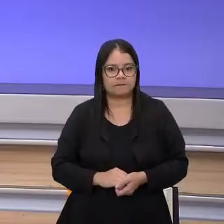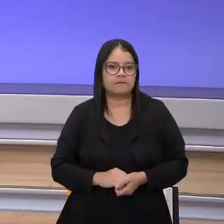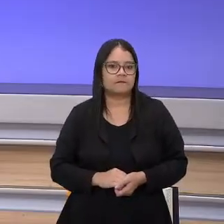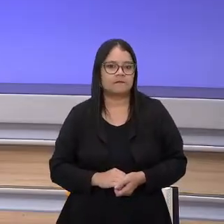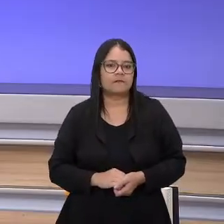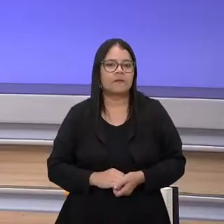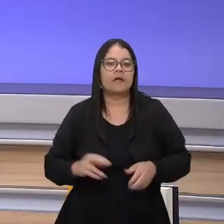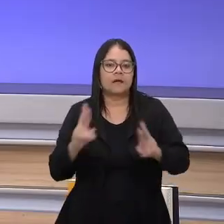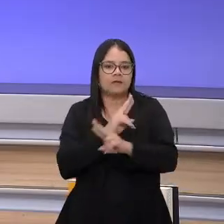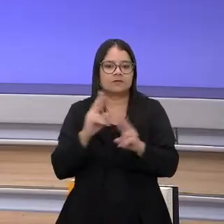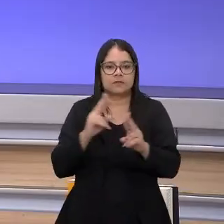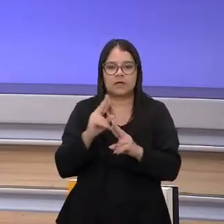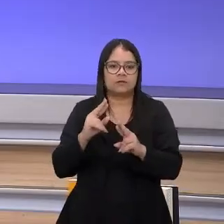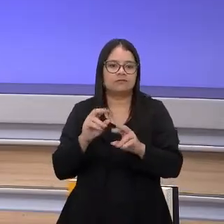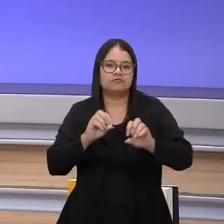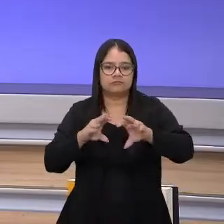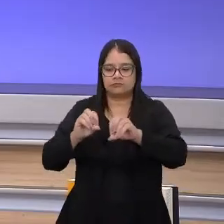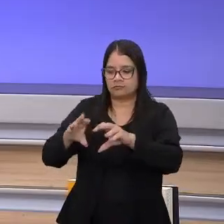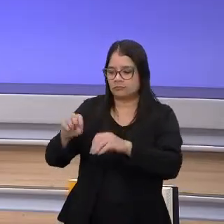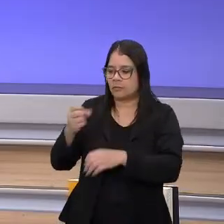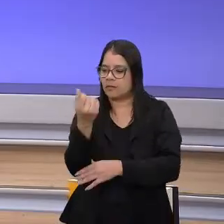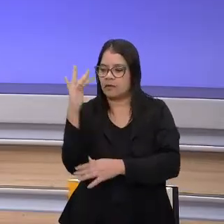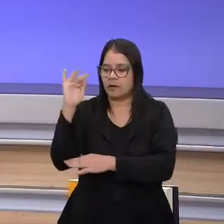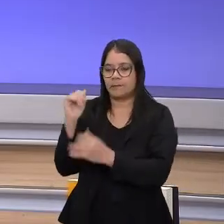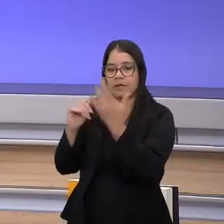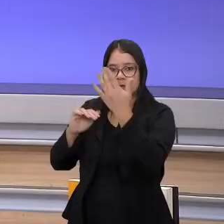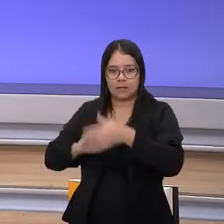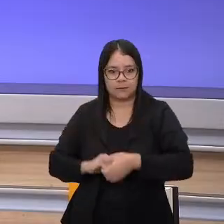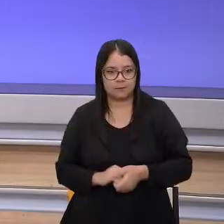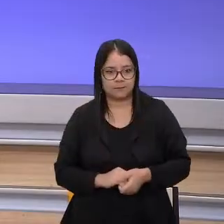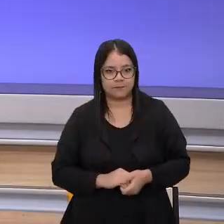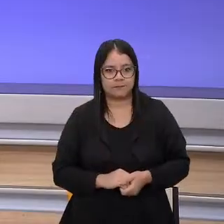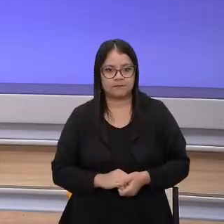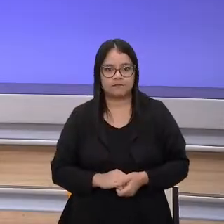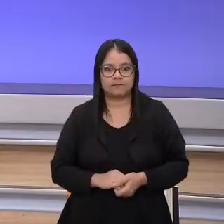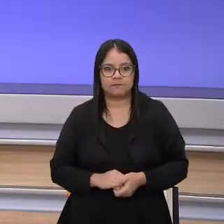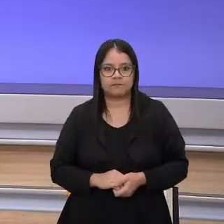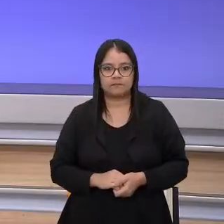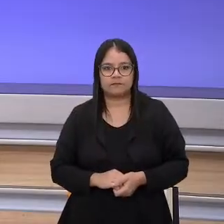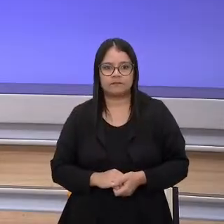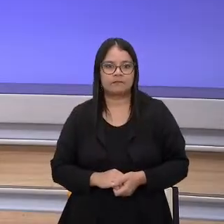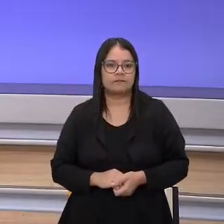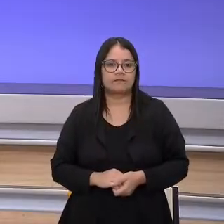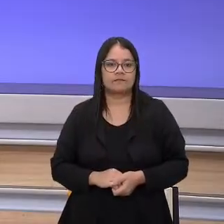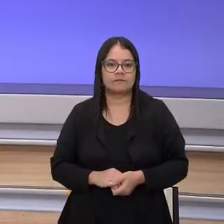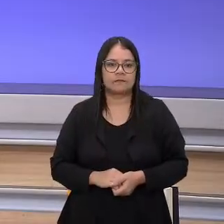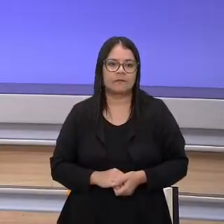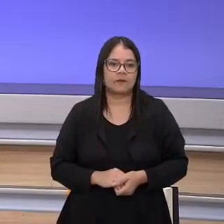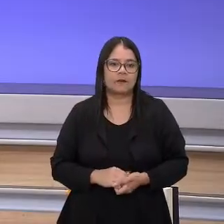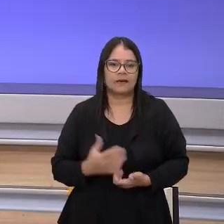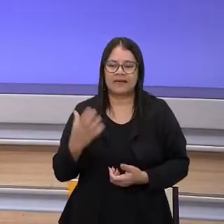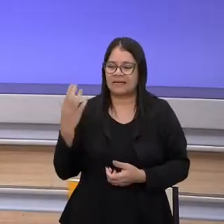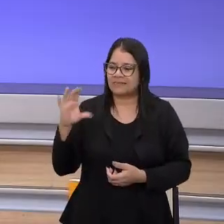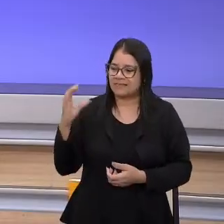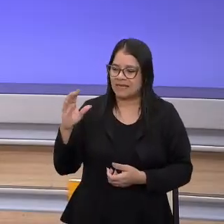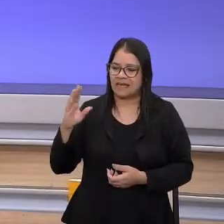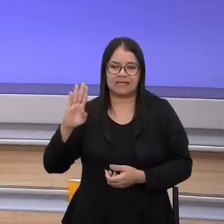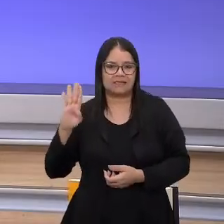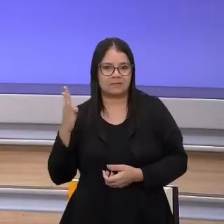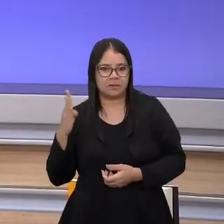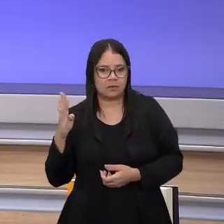questão educação ambiental. Entra na questão ambiental, é muito vago somente em ciência,